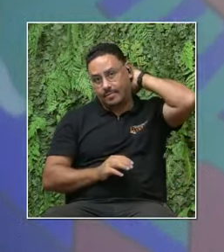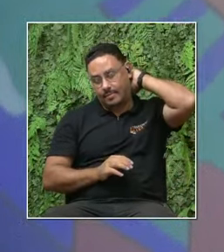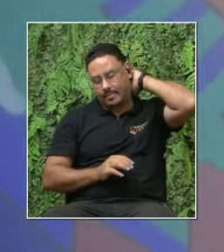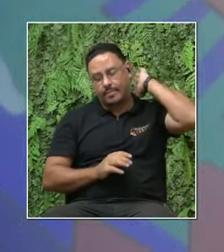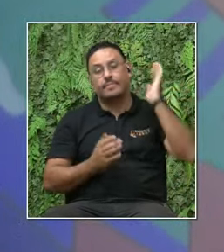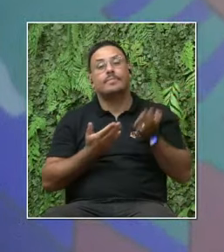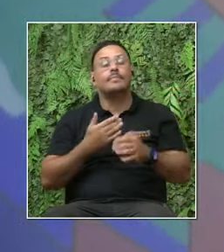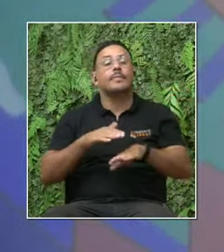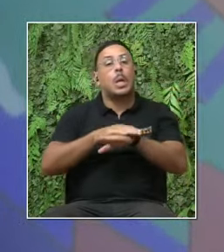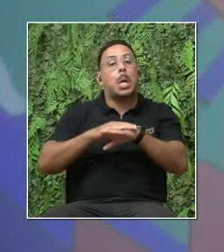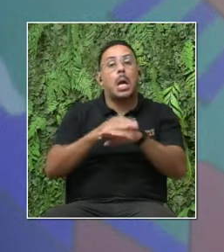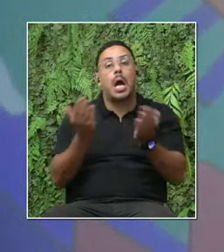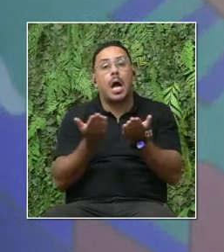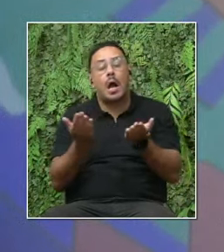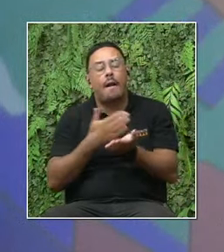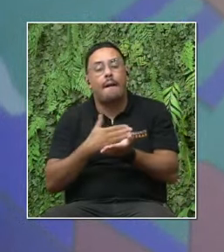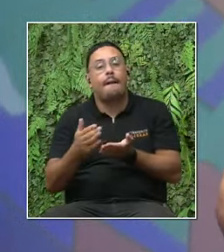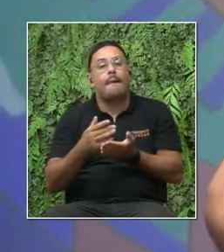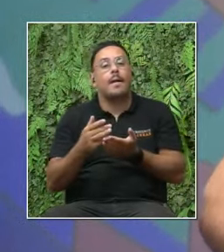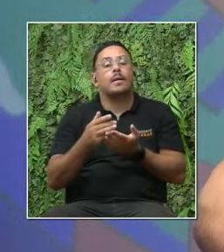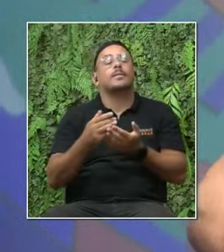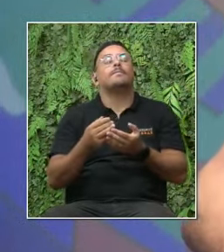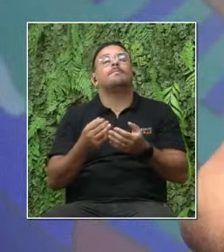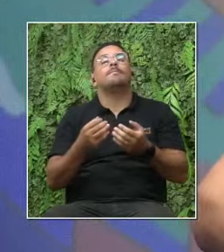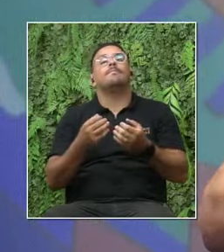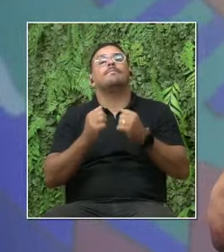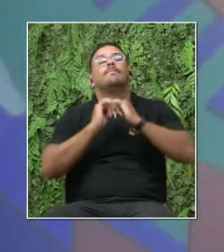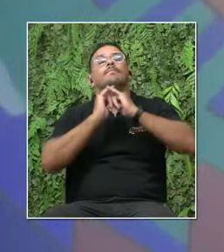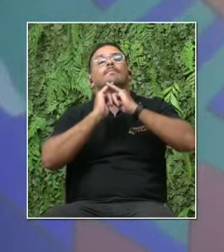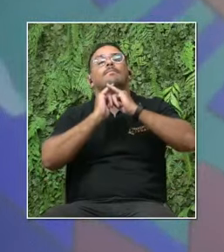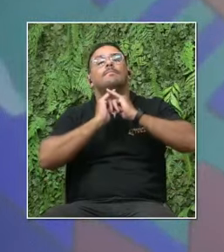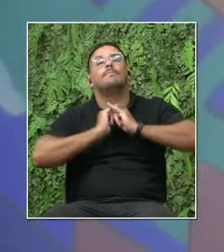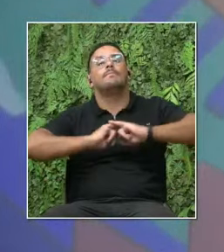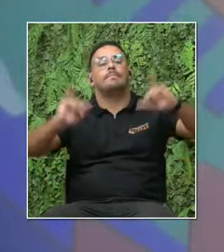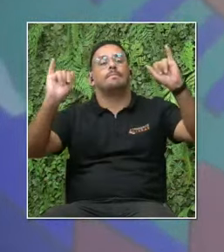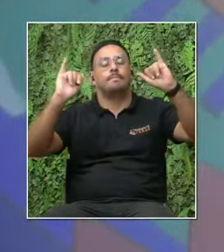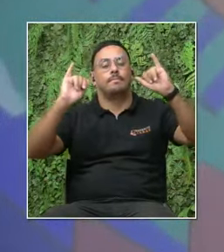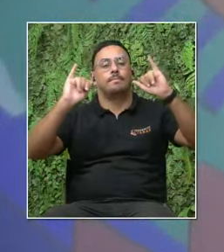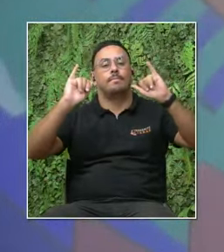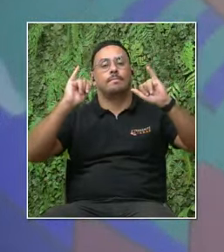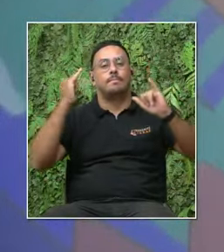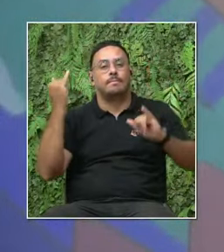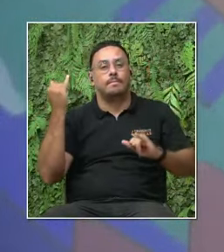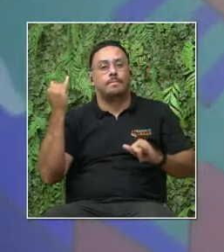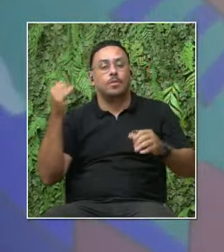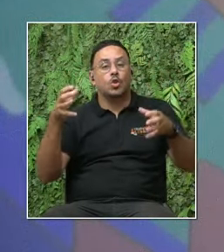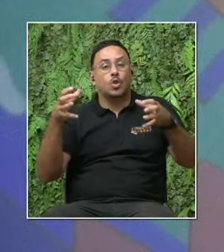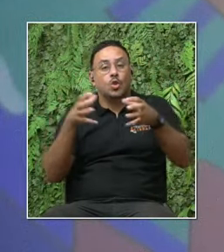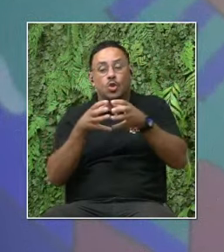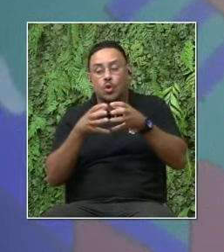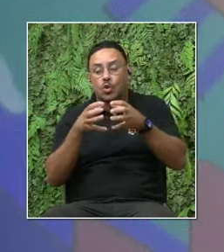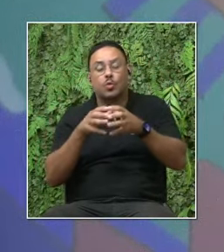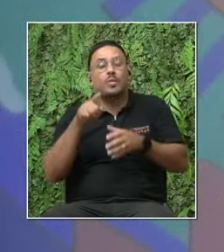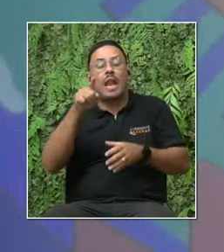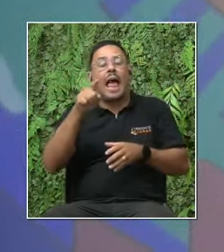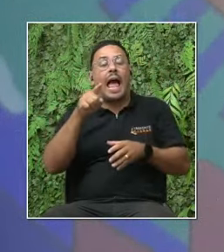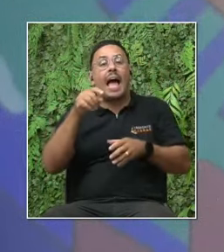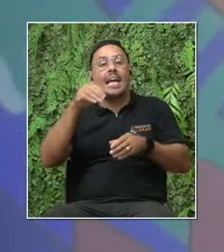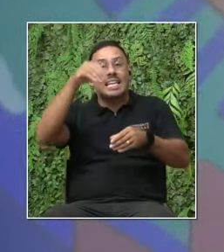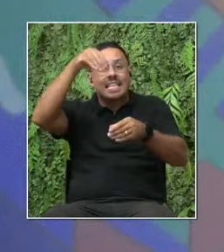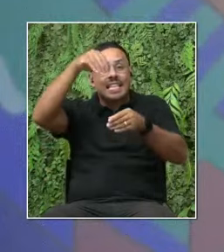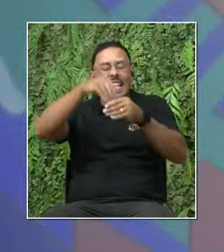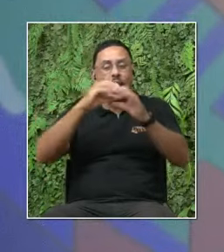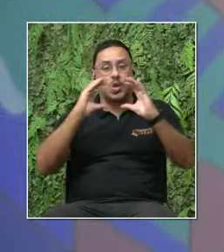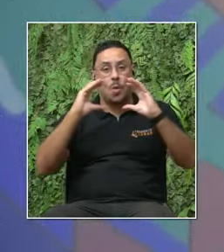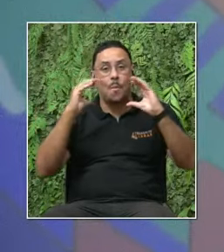deixar de papo e vamos direto começar a girar o nosso time que está no Mineirão primeiro